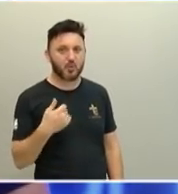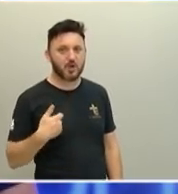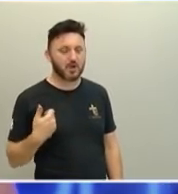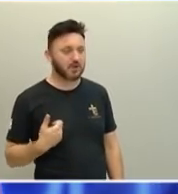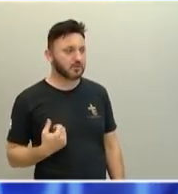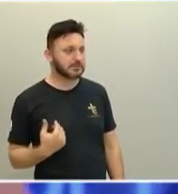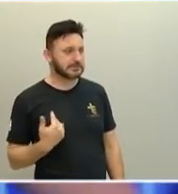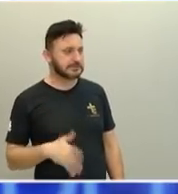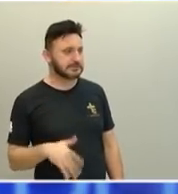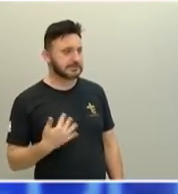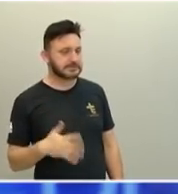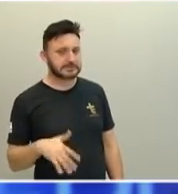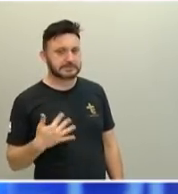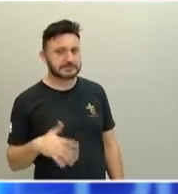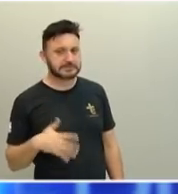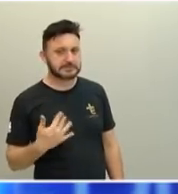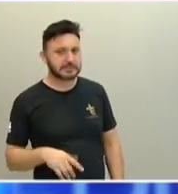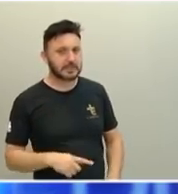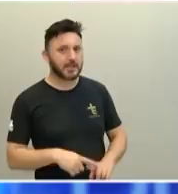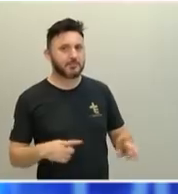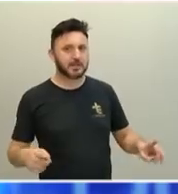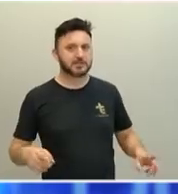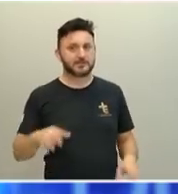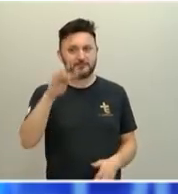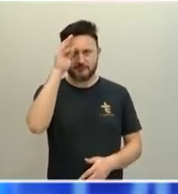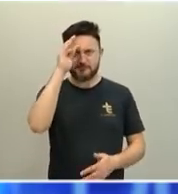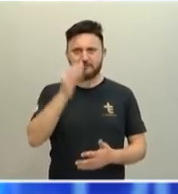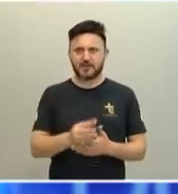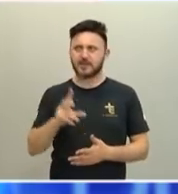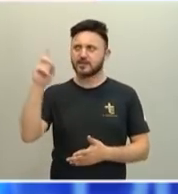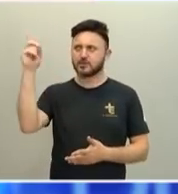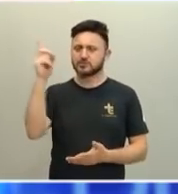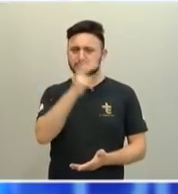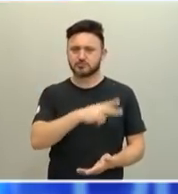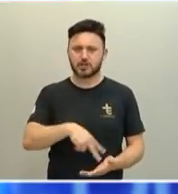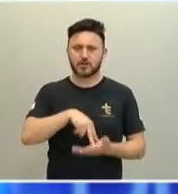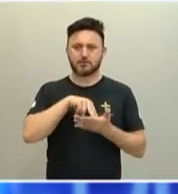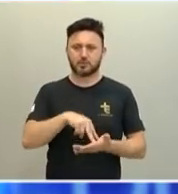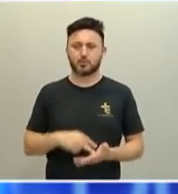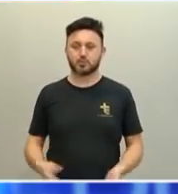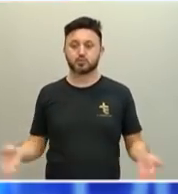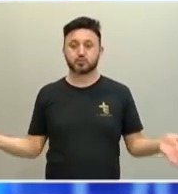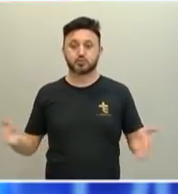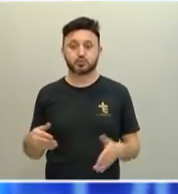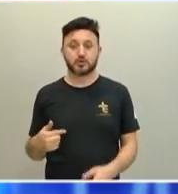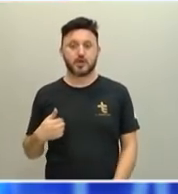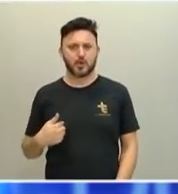desespero, mas que pela graça da fé, Deus me levantou. Hoje, eu vivi 10 anos